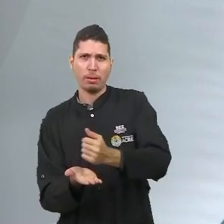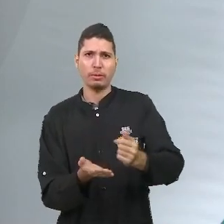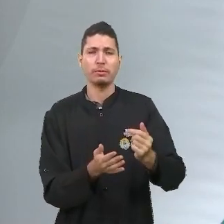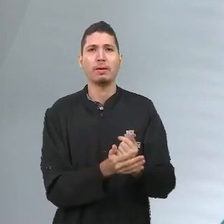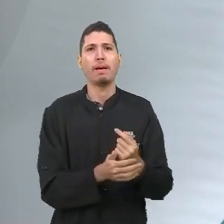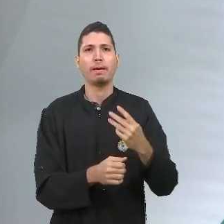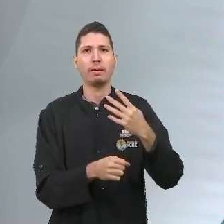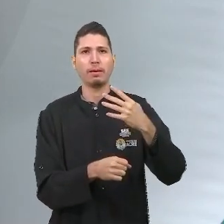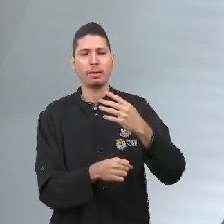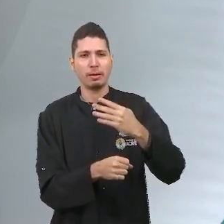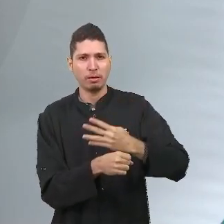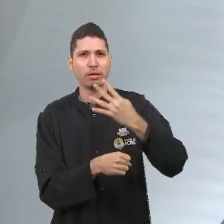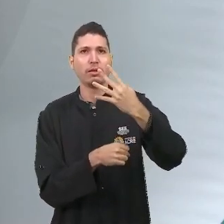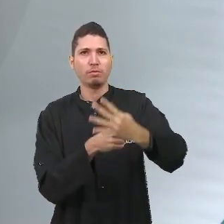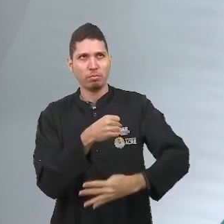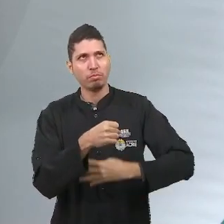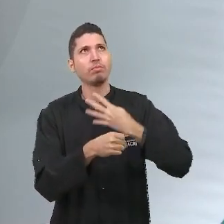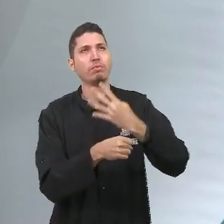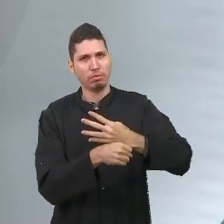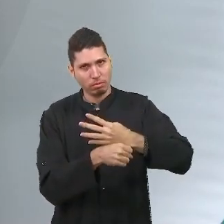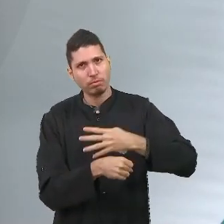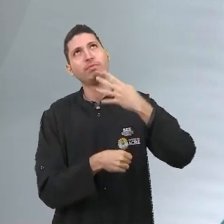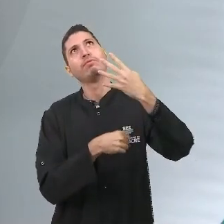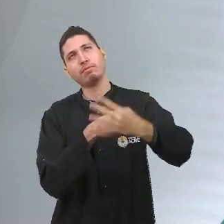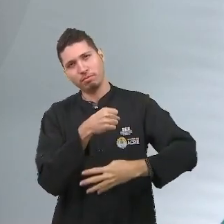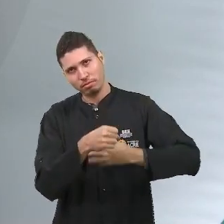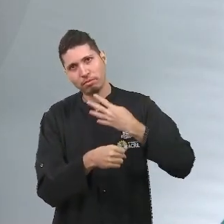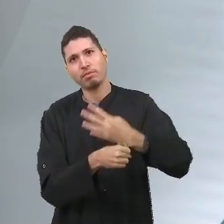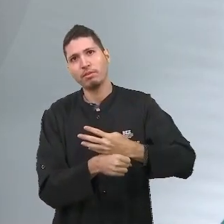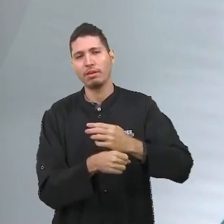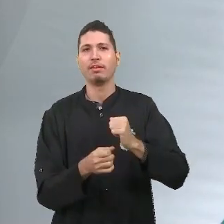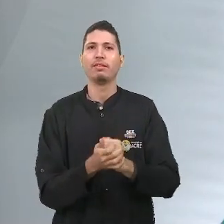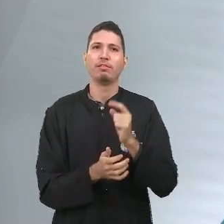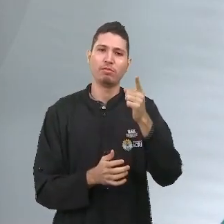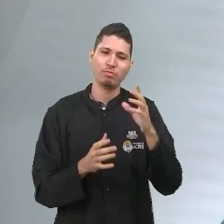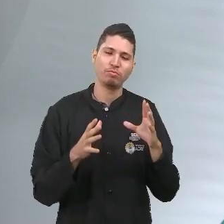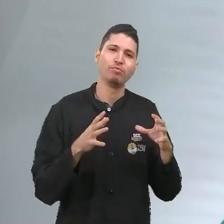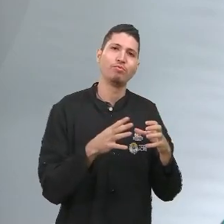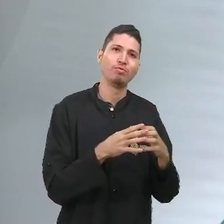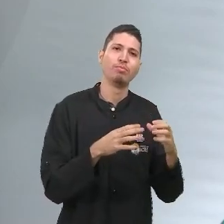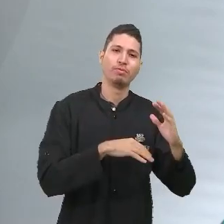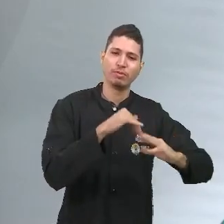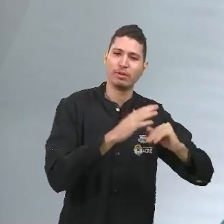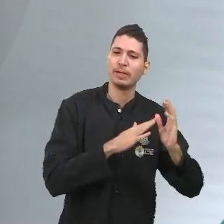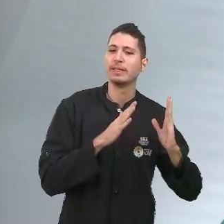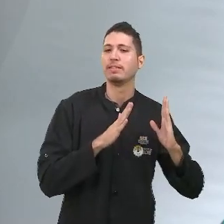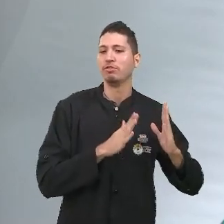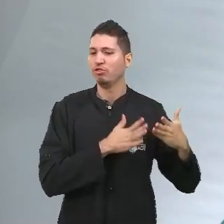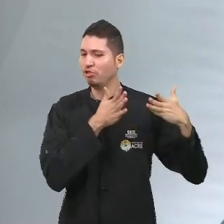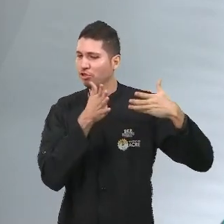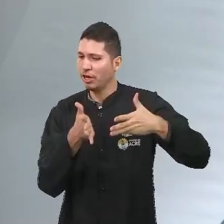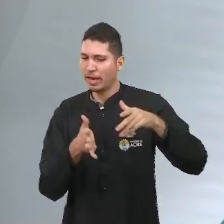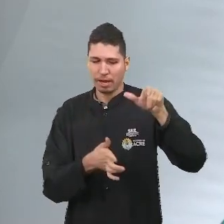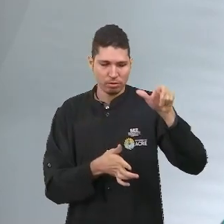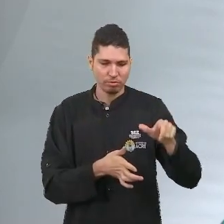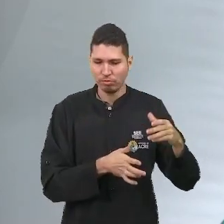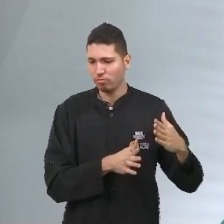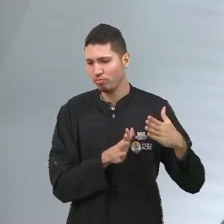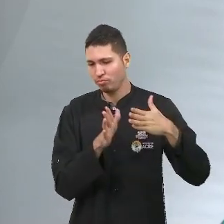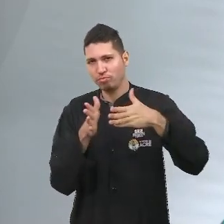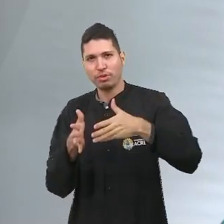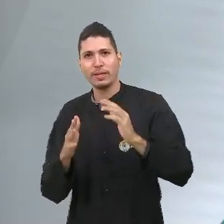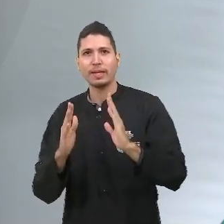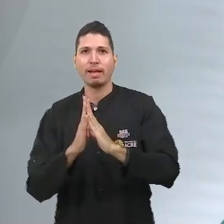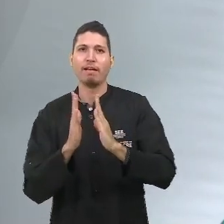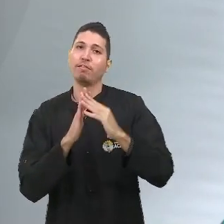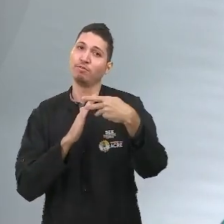anos, é o IBGE. Então, aparece lá na sua casa, às vezes, na casa de algum colega, não sei se já apareceu na sua, mas aquelas pessoas